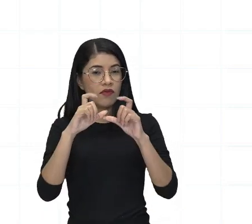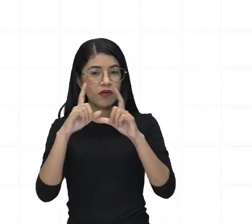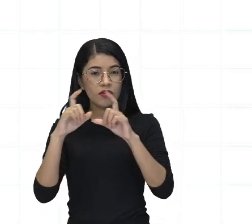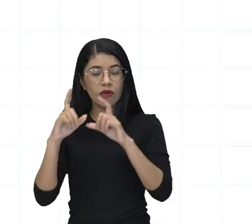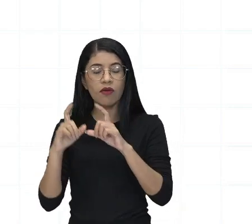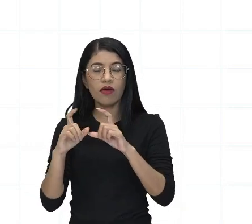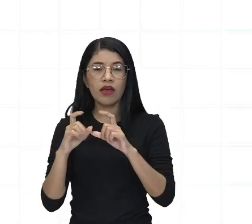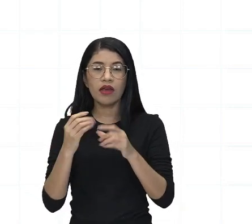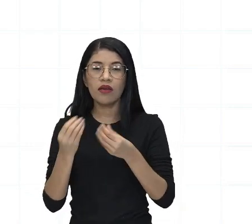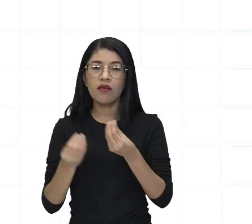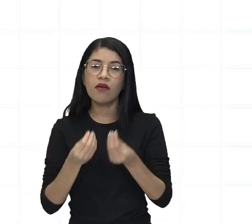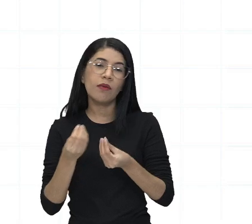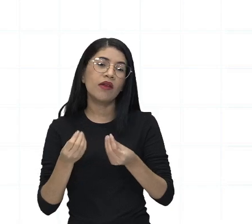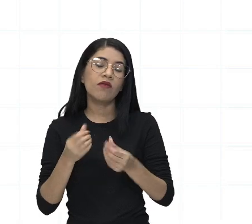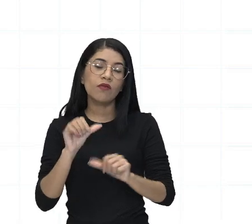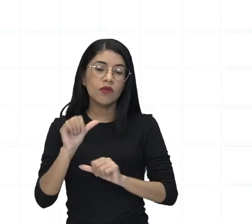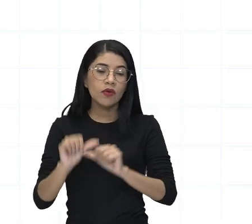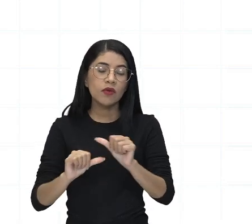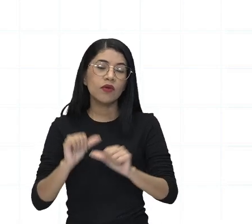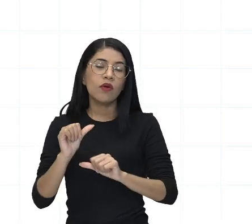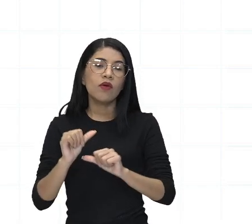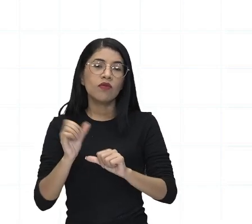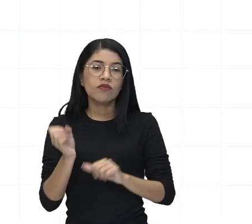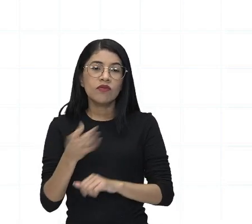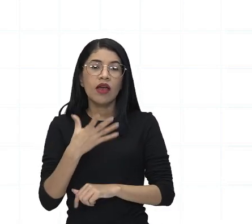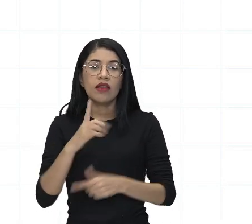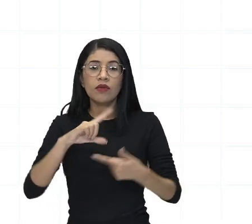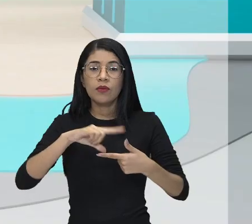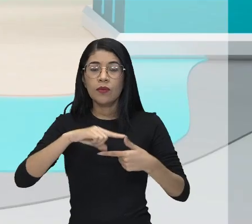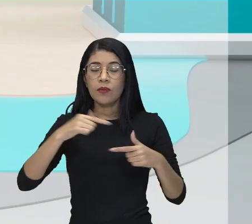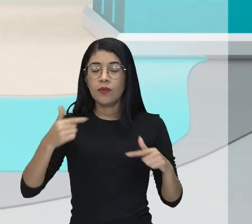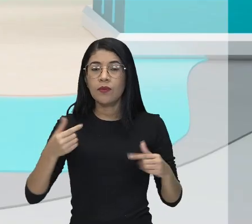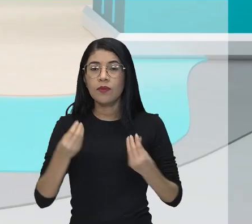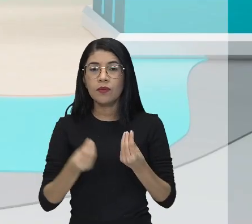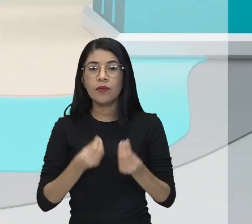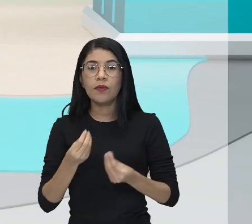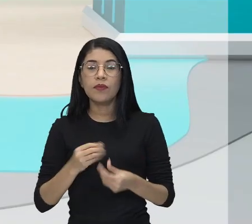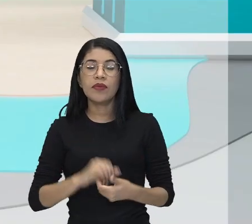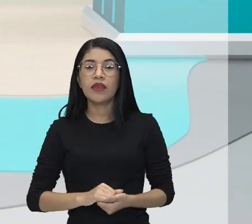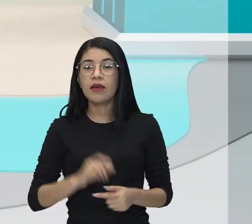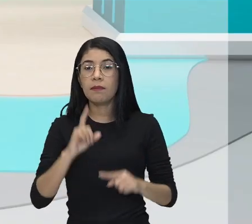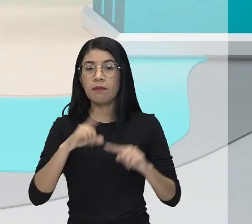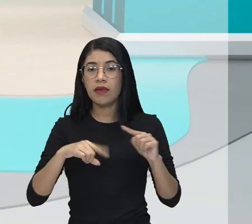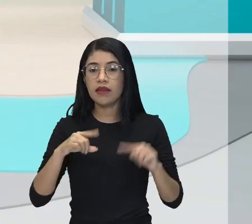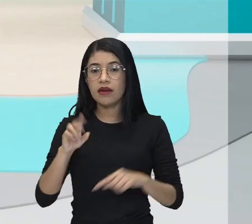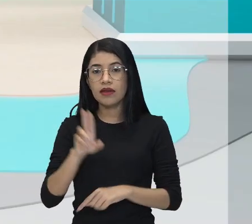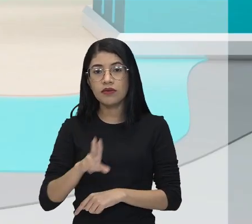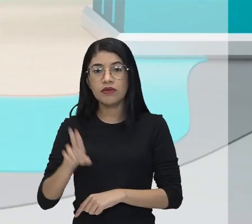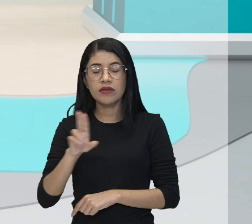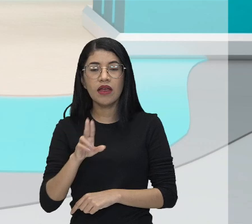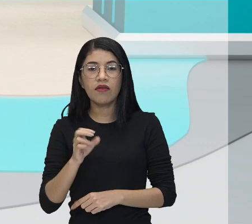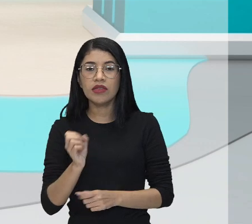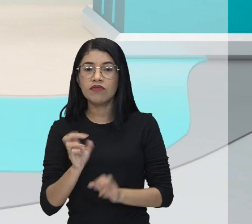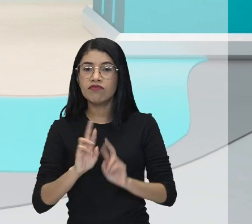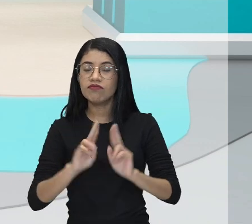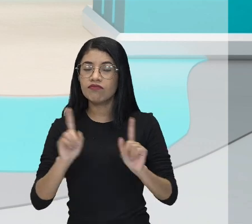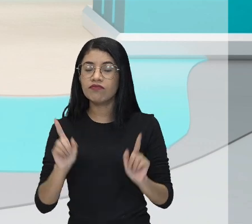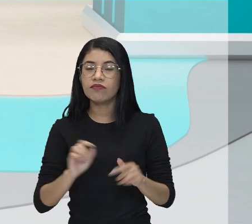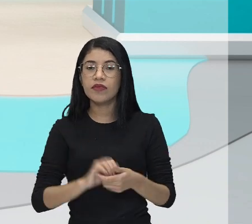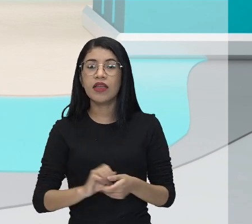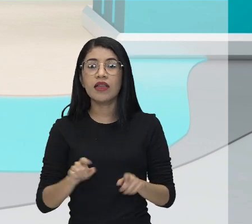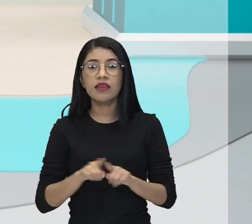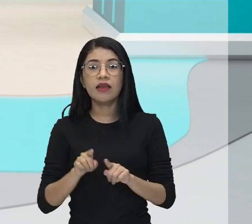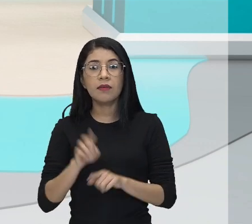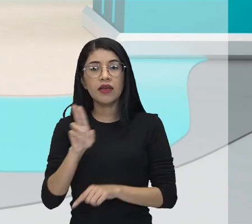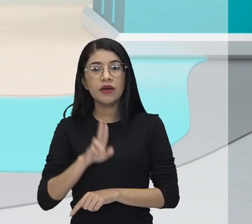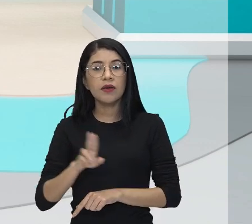começou a inovar através da arte contemporânea. Ele pegou materiais inusitados e produziu suas obras. Ele utilizava também